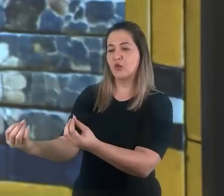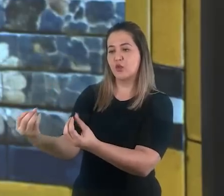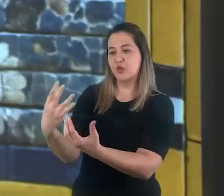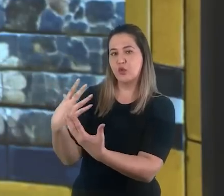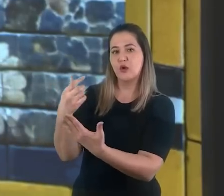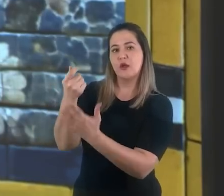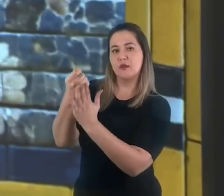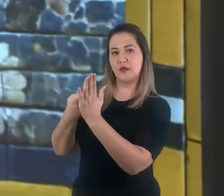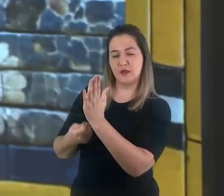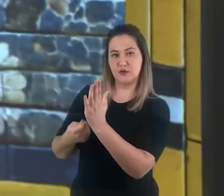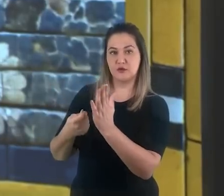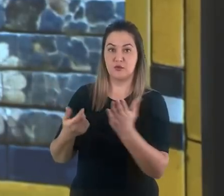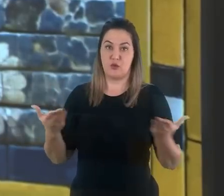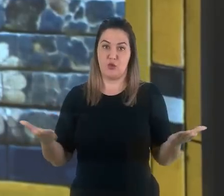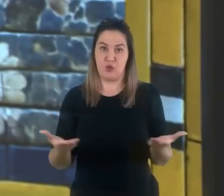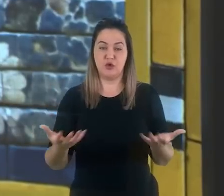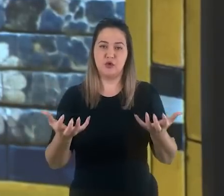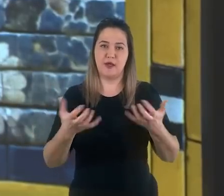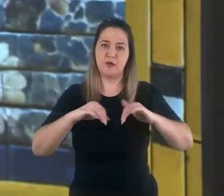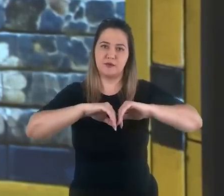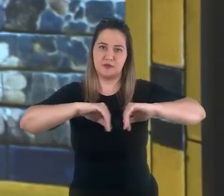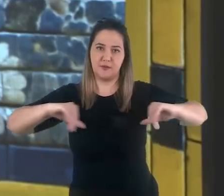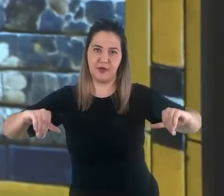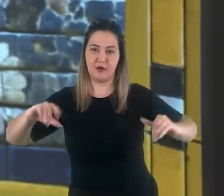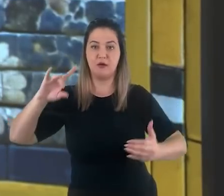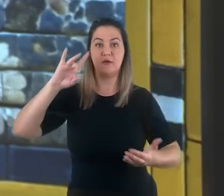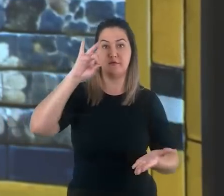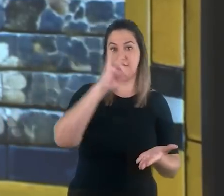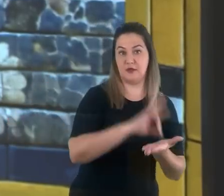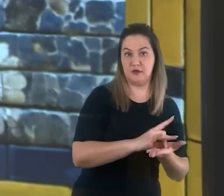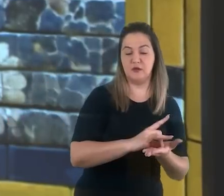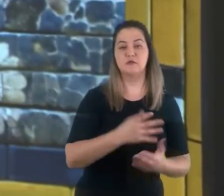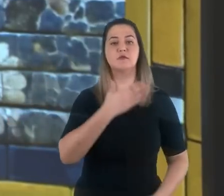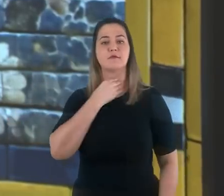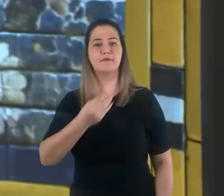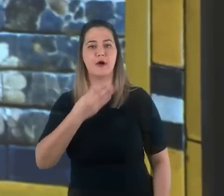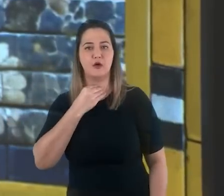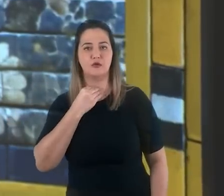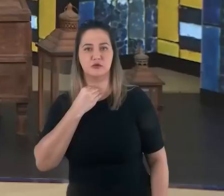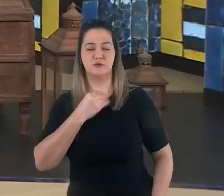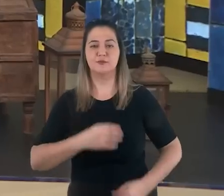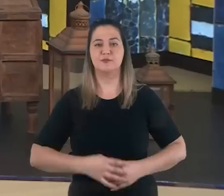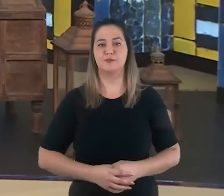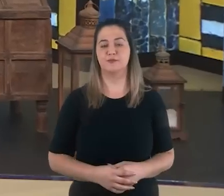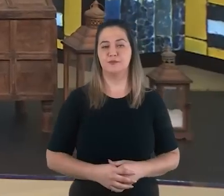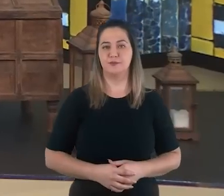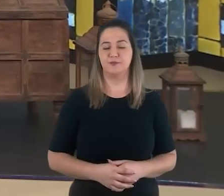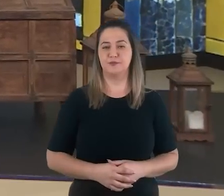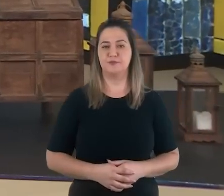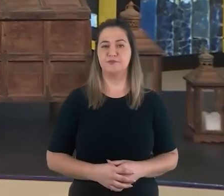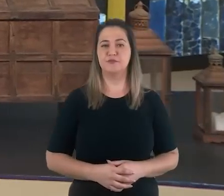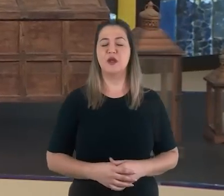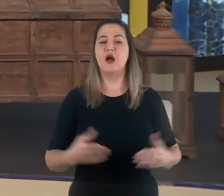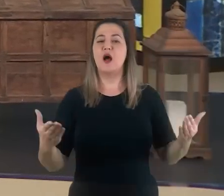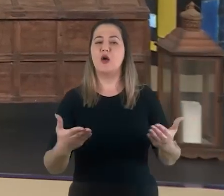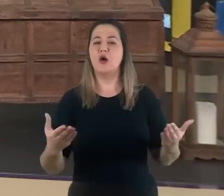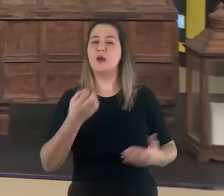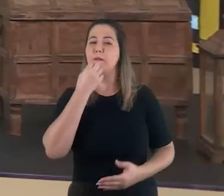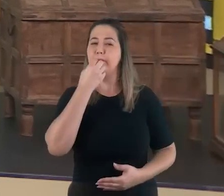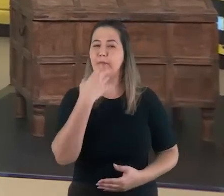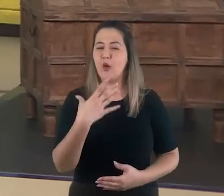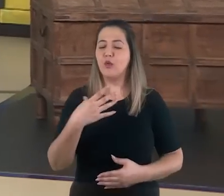é separar o verdadeiro do falso, o joio do trigo. Agora, a vantagem dessa descoberta